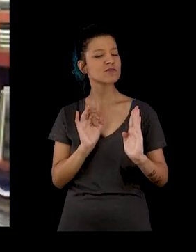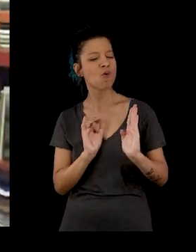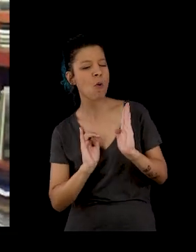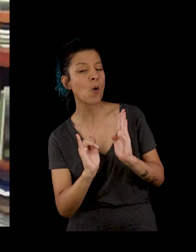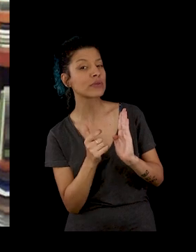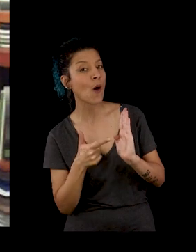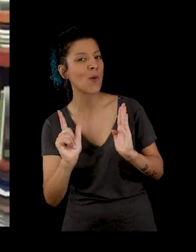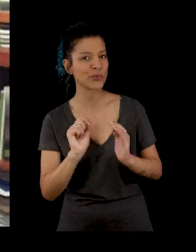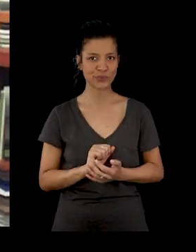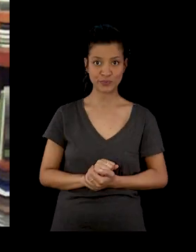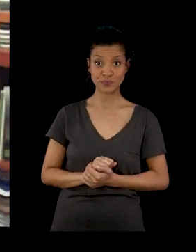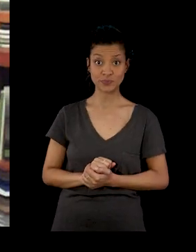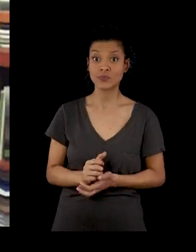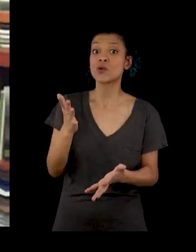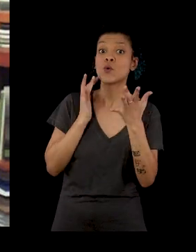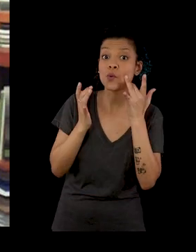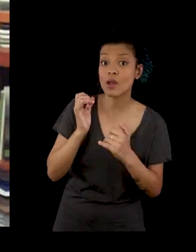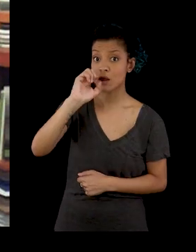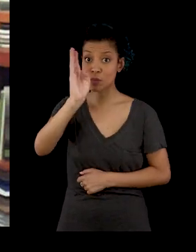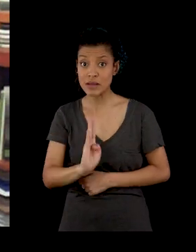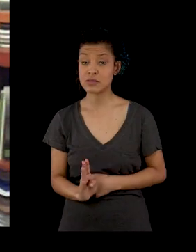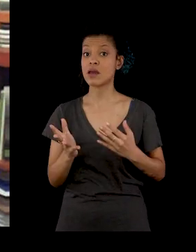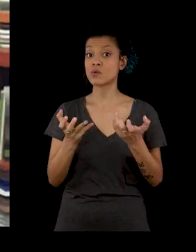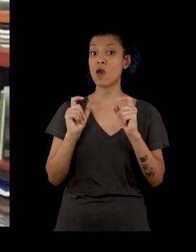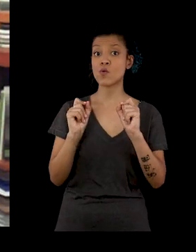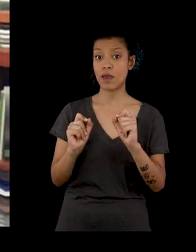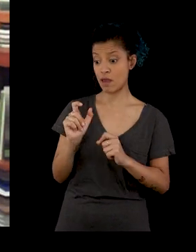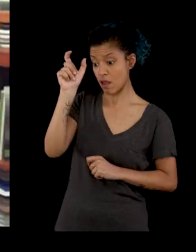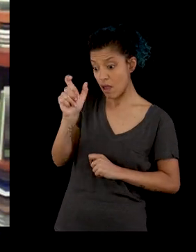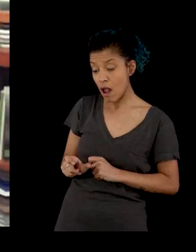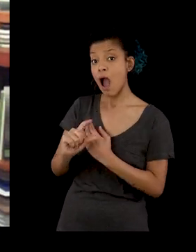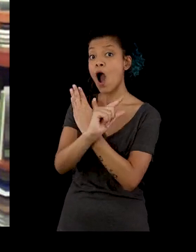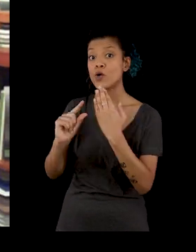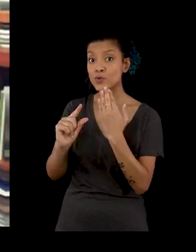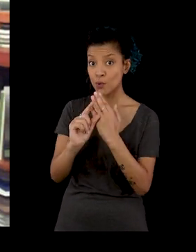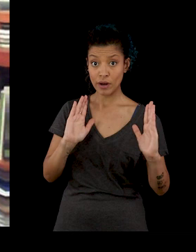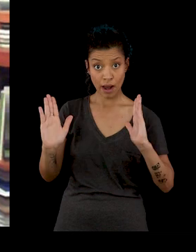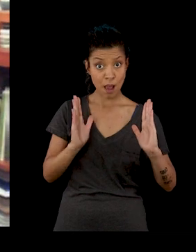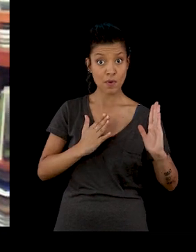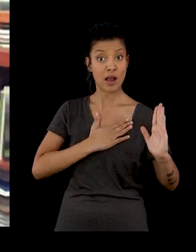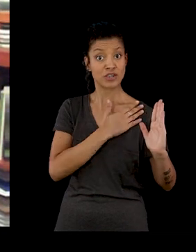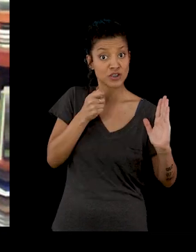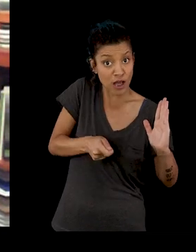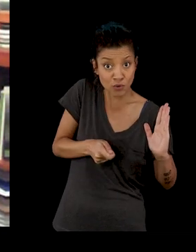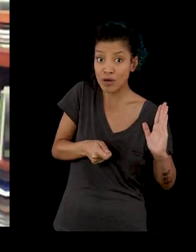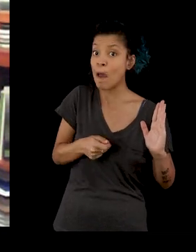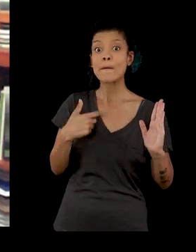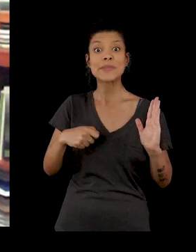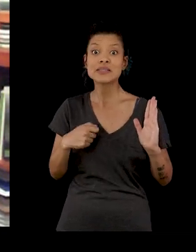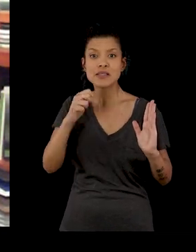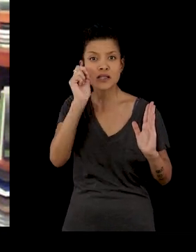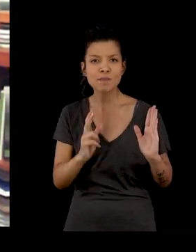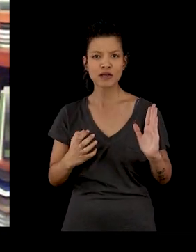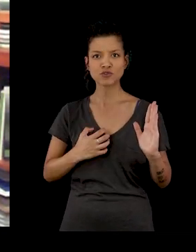significou a necessidade dos autores desse período de falarem por